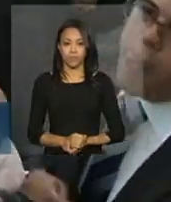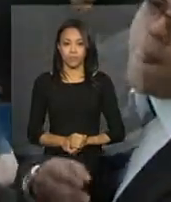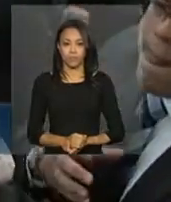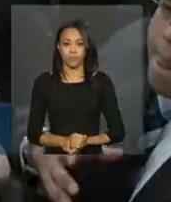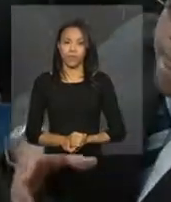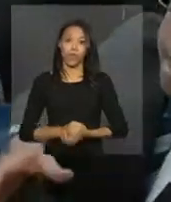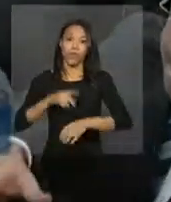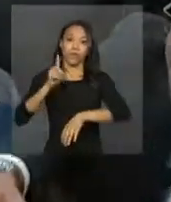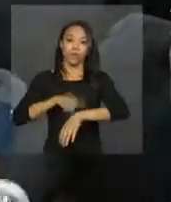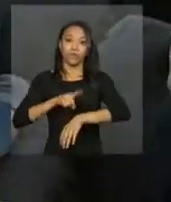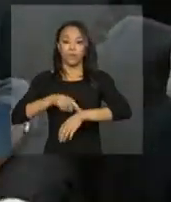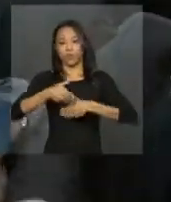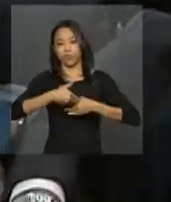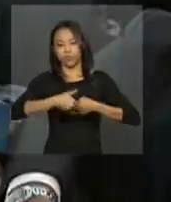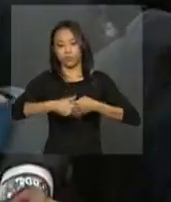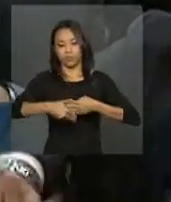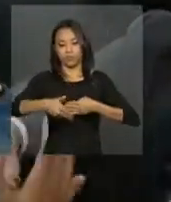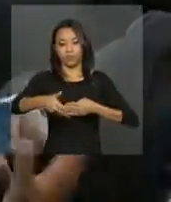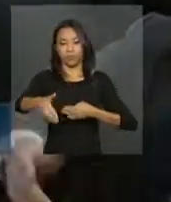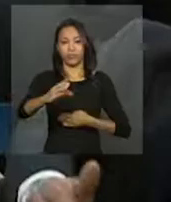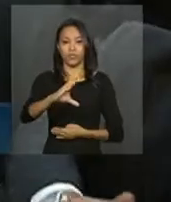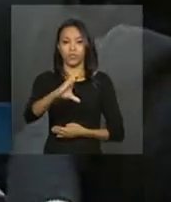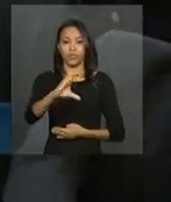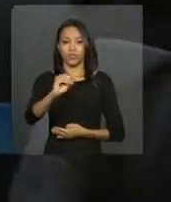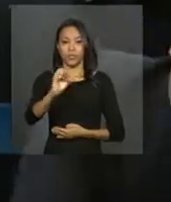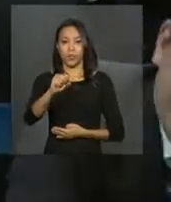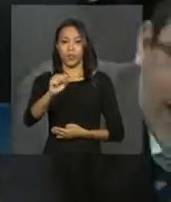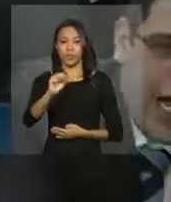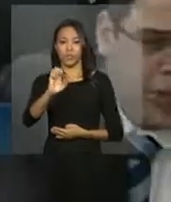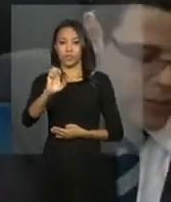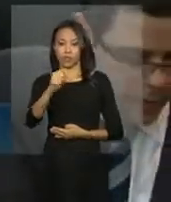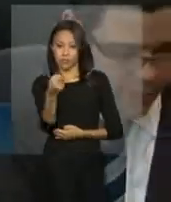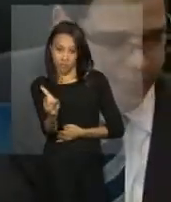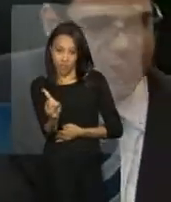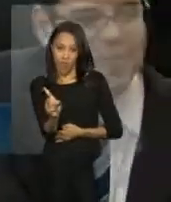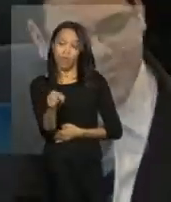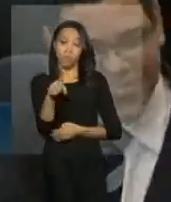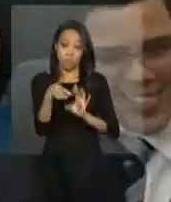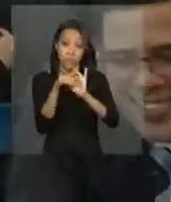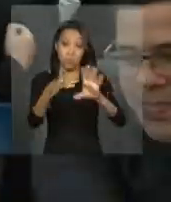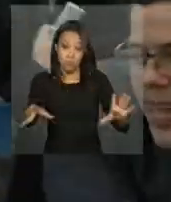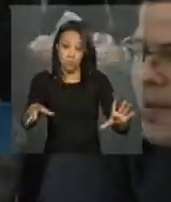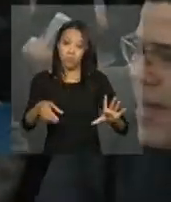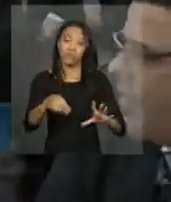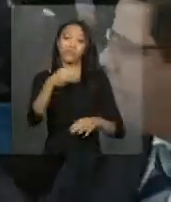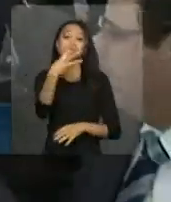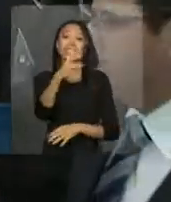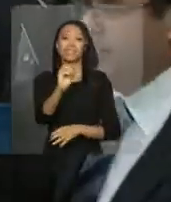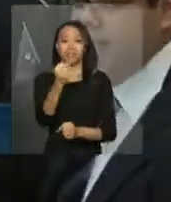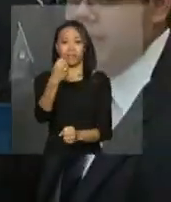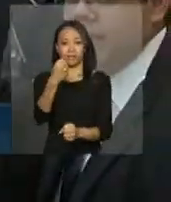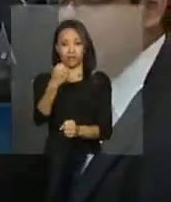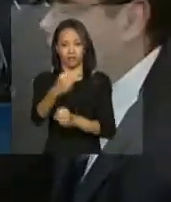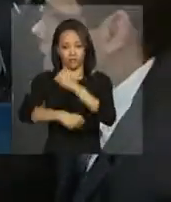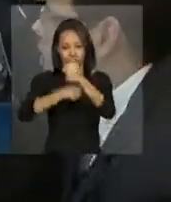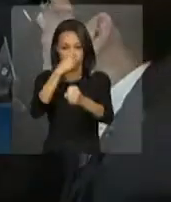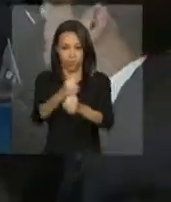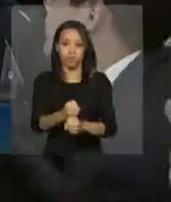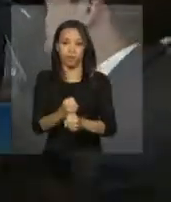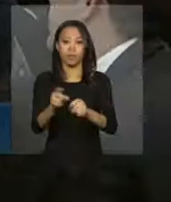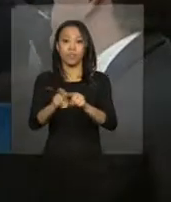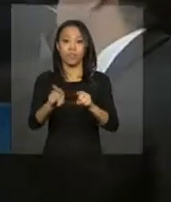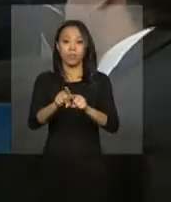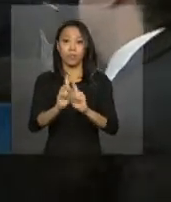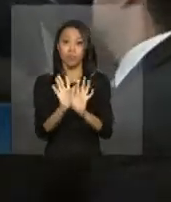o prazo de concessão dessa linha de transmissão será de 30 anos e com a conclusão